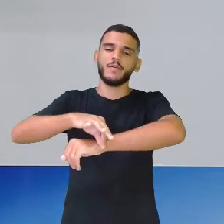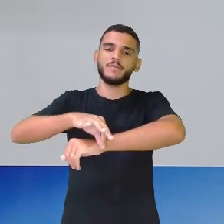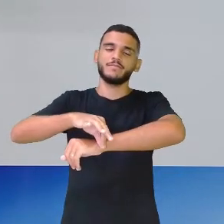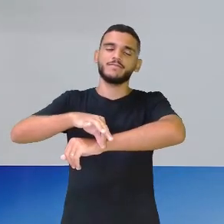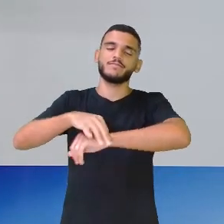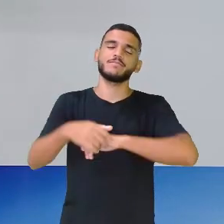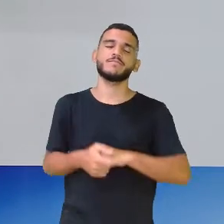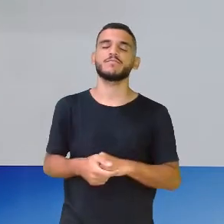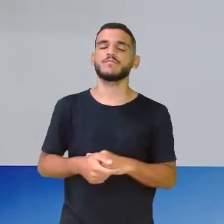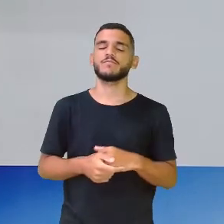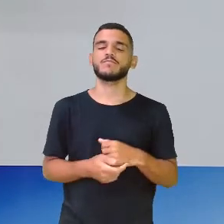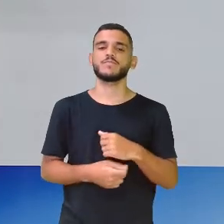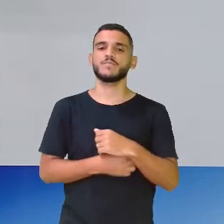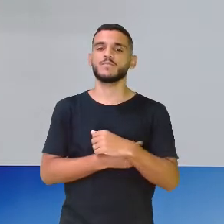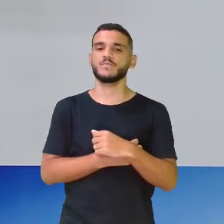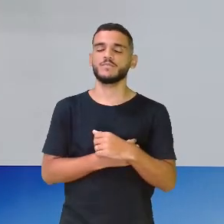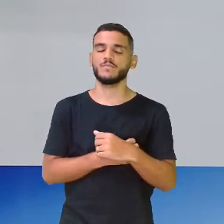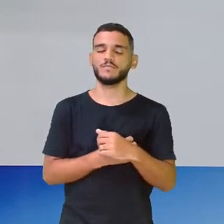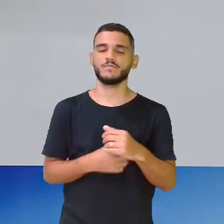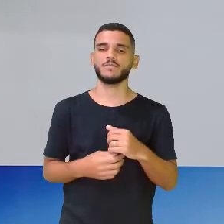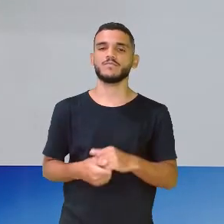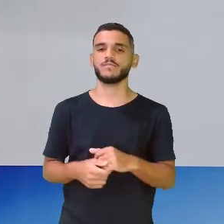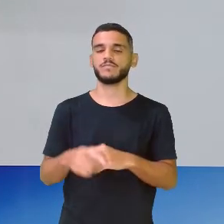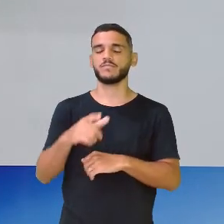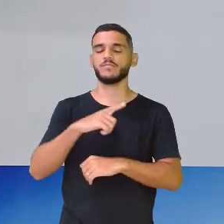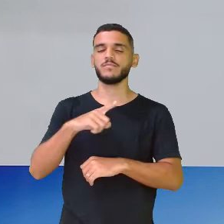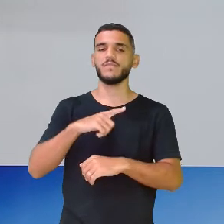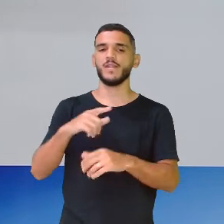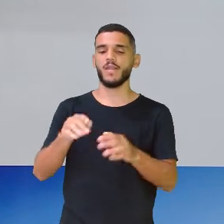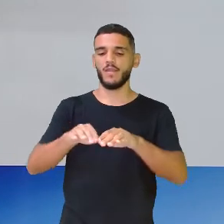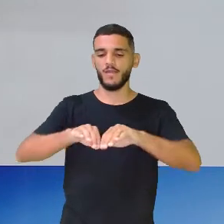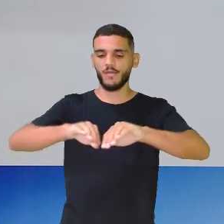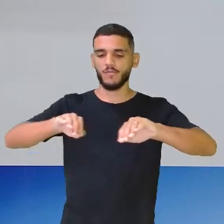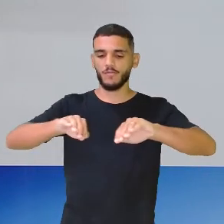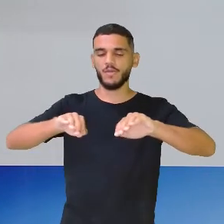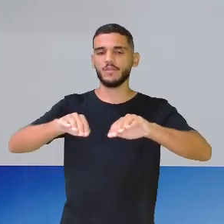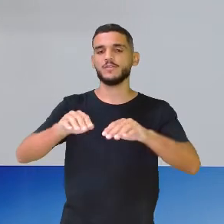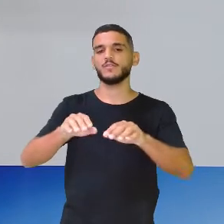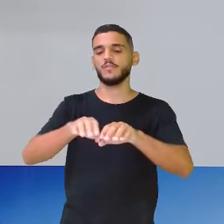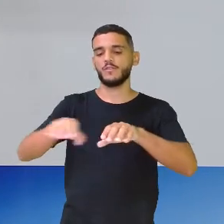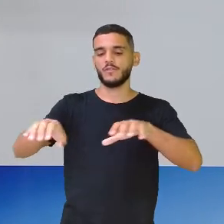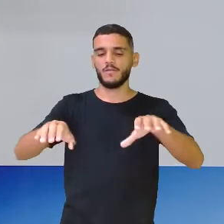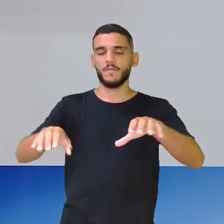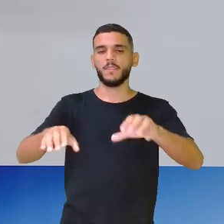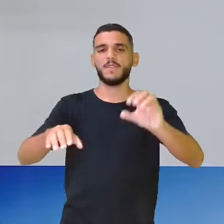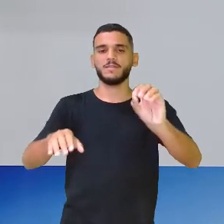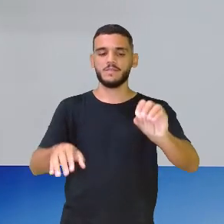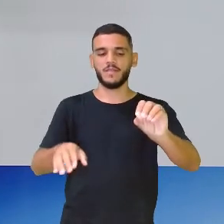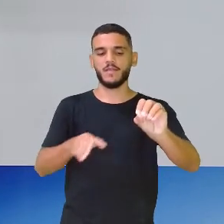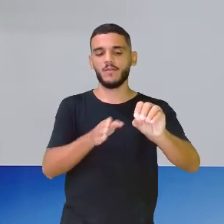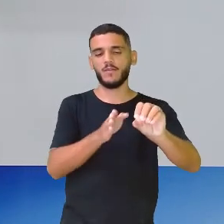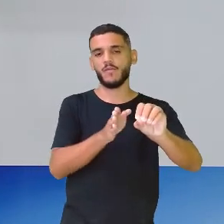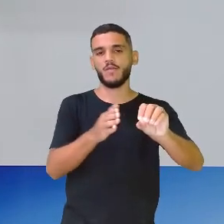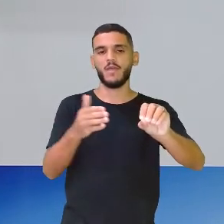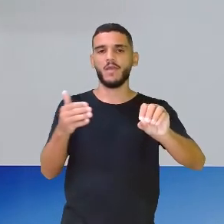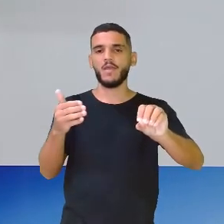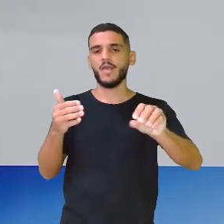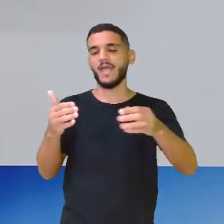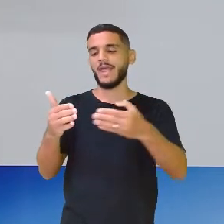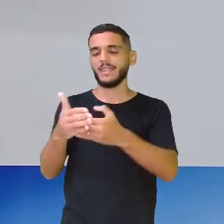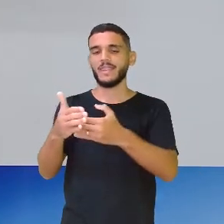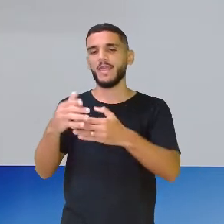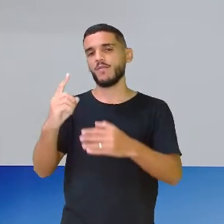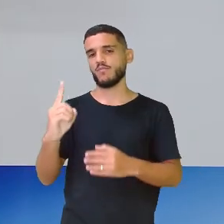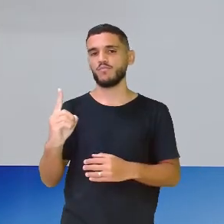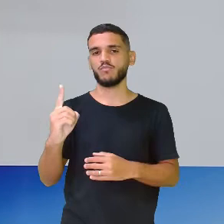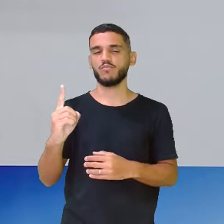ampliei aquela parte entre o 0 e o 1 centímetro, né? Que você já sabe que cada centímetro ele é divididinho